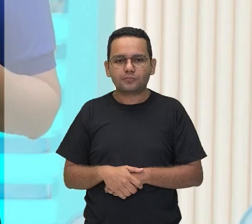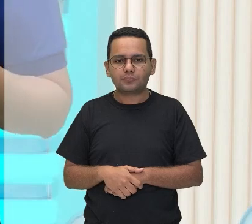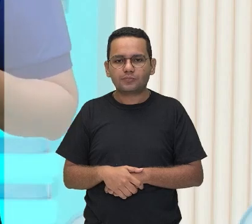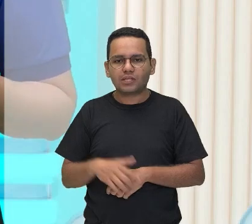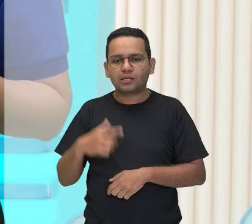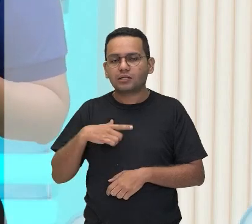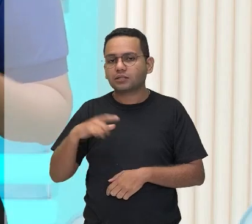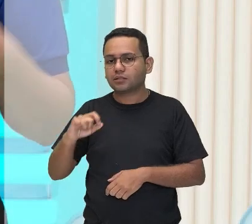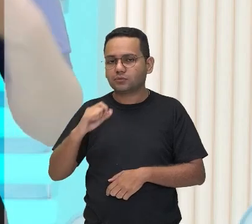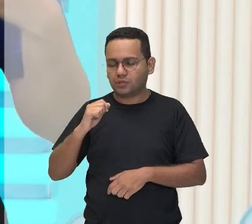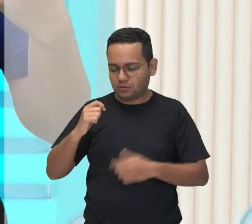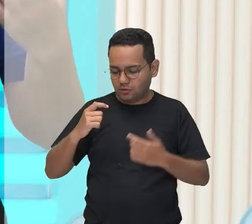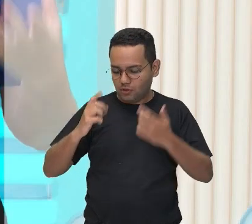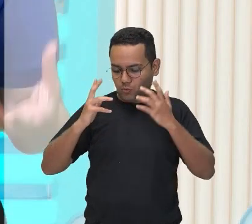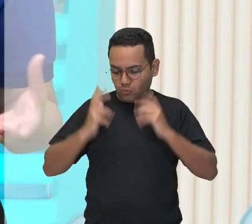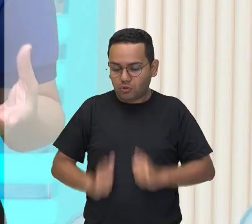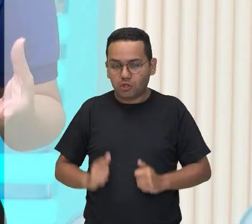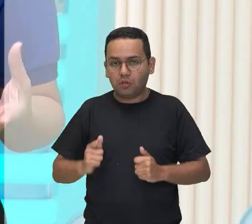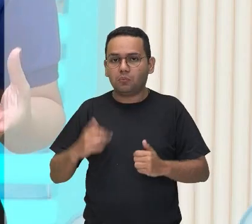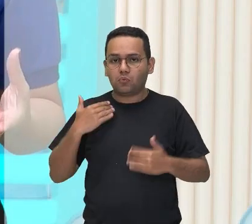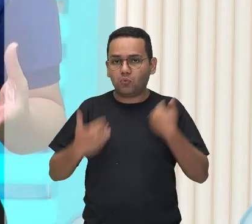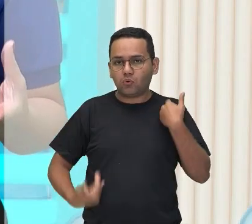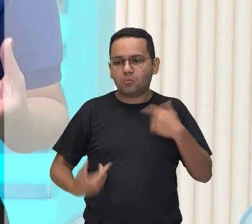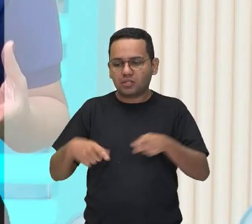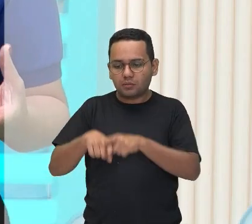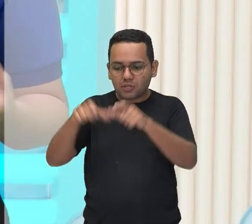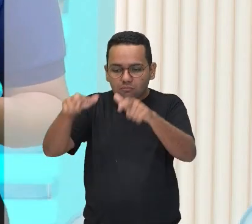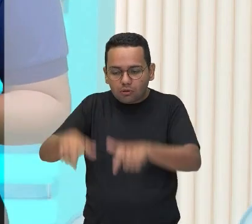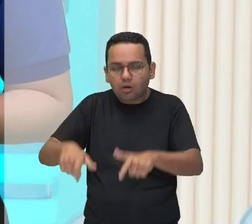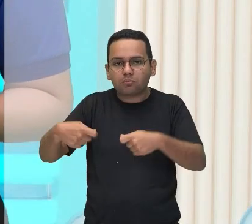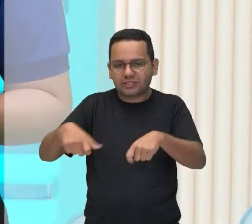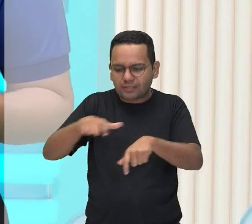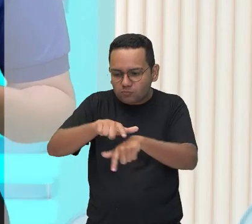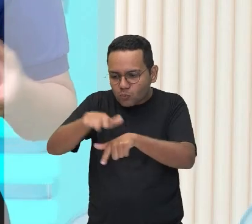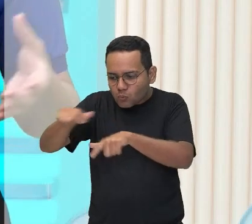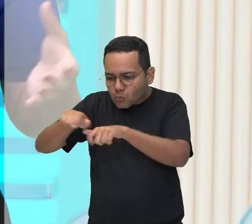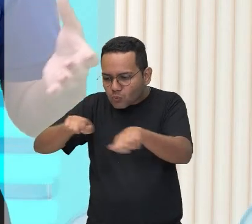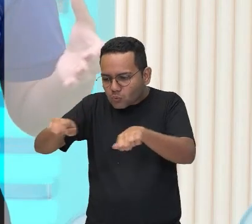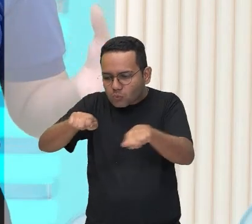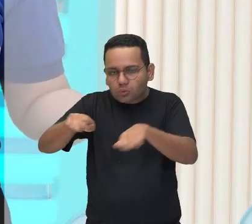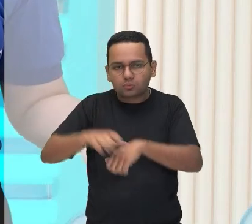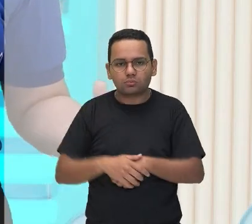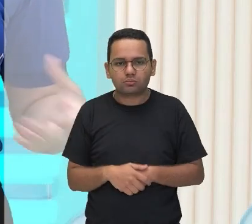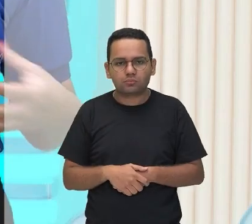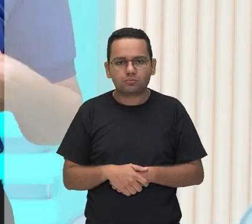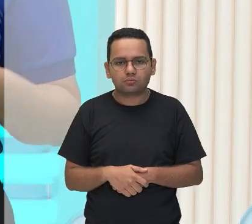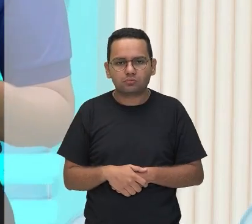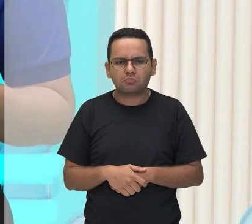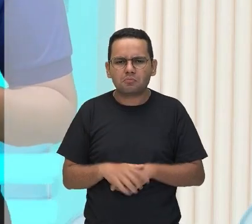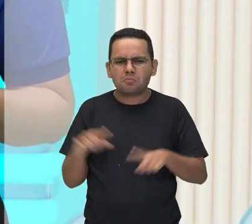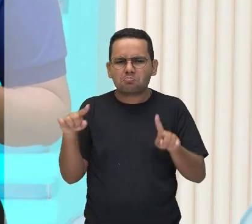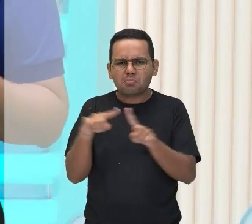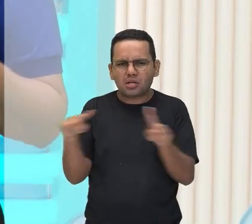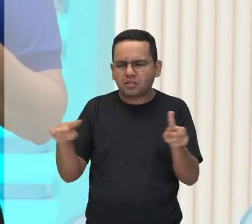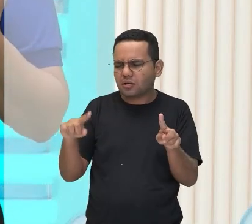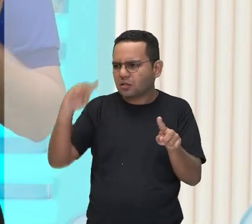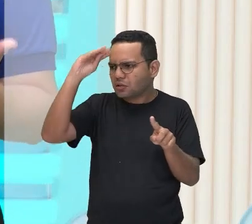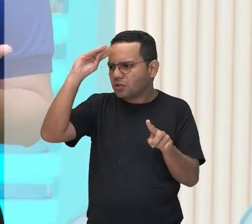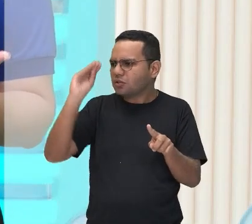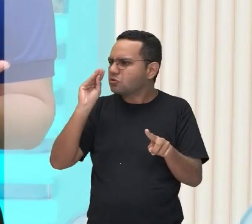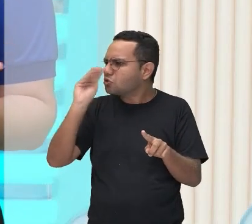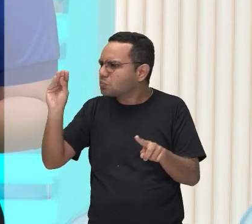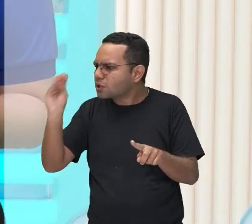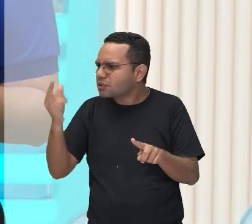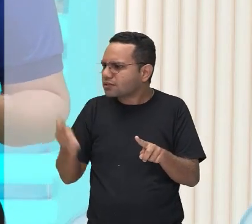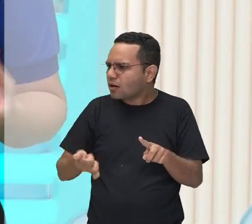só do seu próprio corpo, mas do ambiente que você está inserido. Não excluir o outro, não é porque o outro não atende às